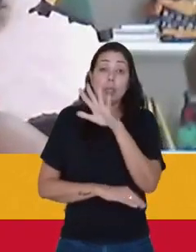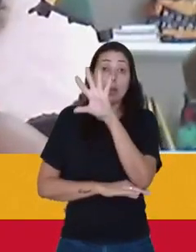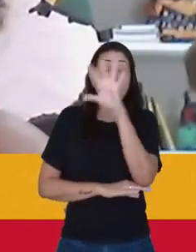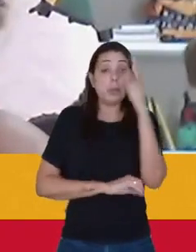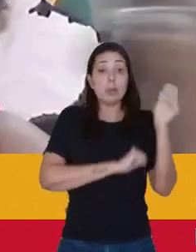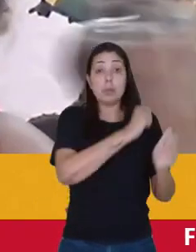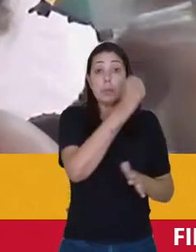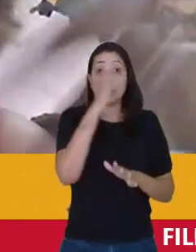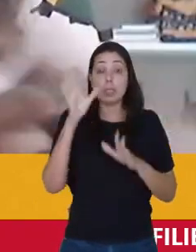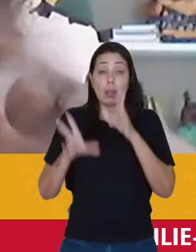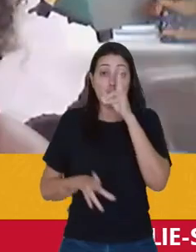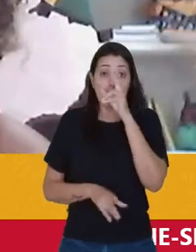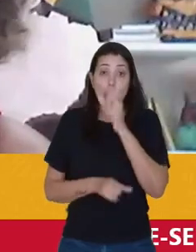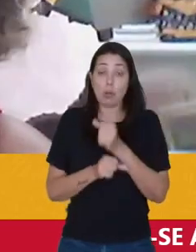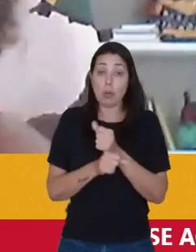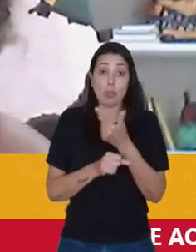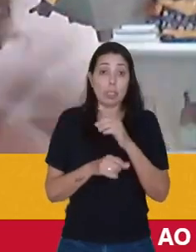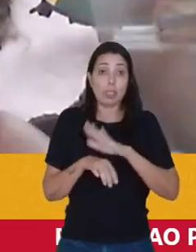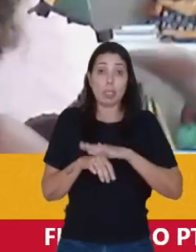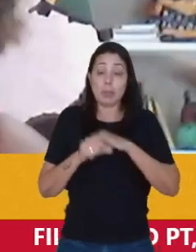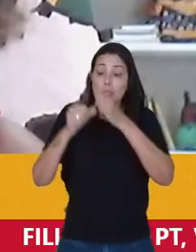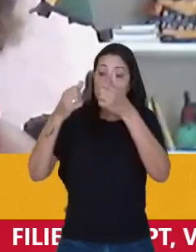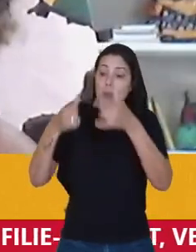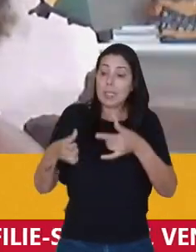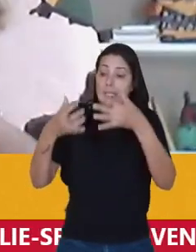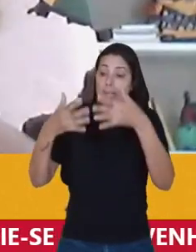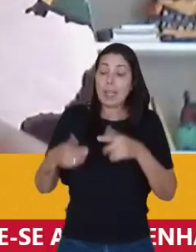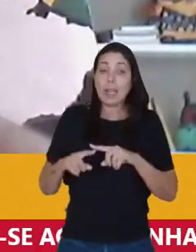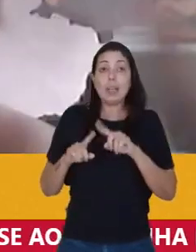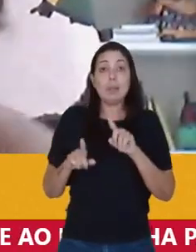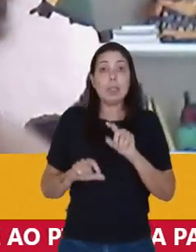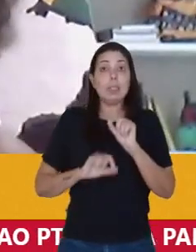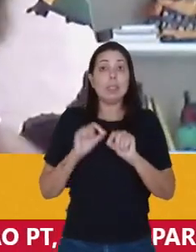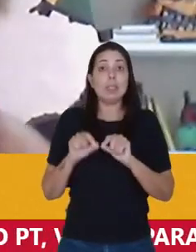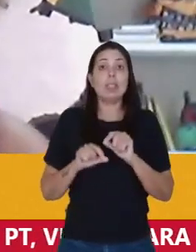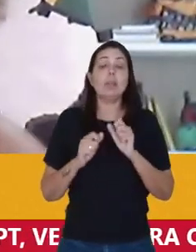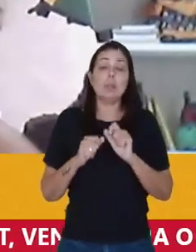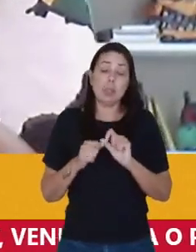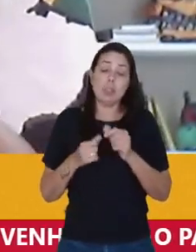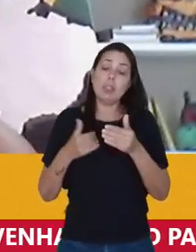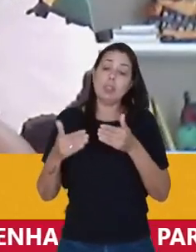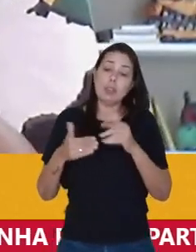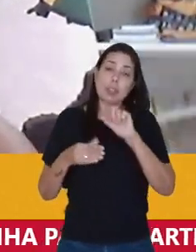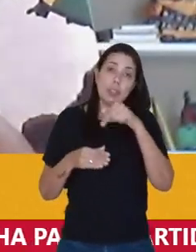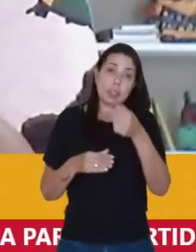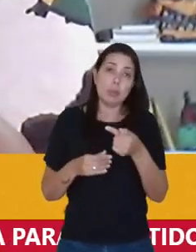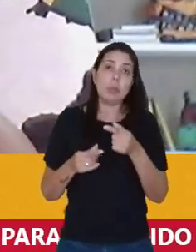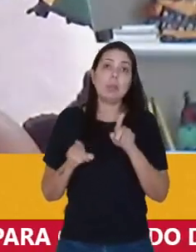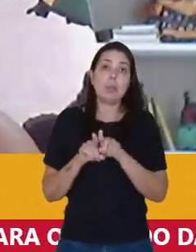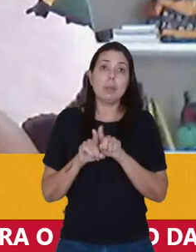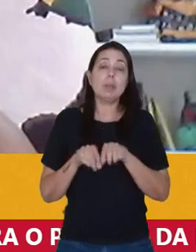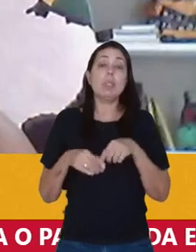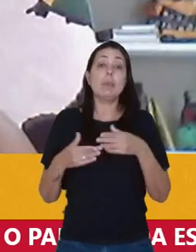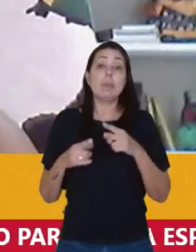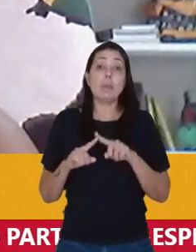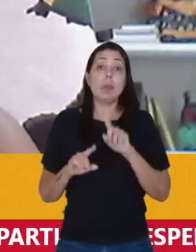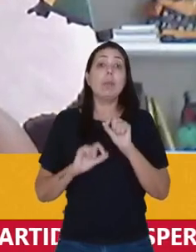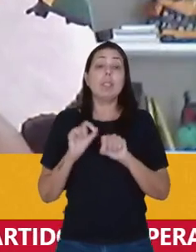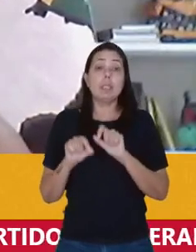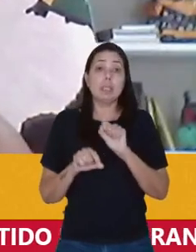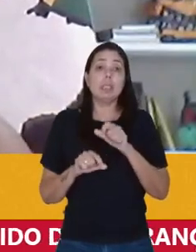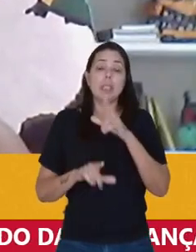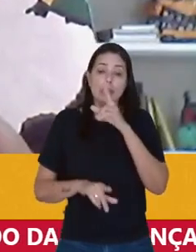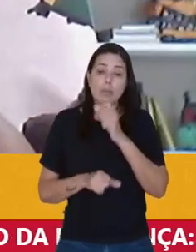forte, né? Não vai dar tempo eu explorar isso aqui, mas a gente pode bater um papo depois sobre isso, mas é